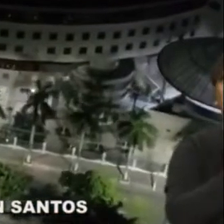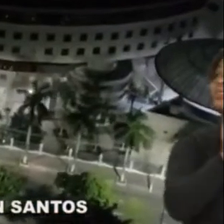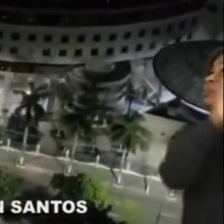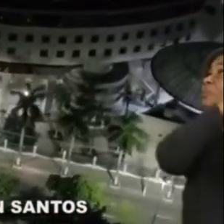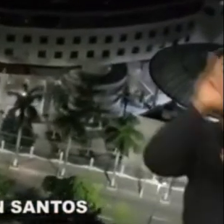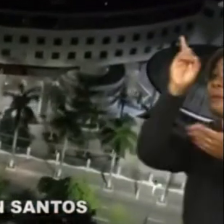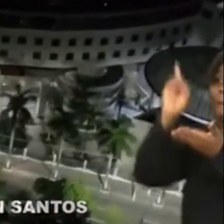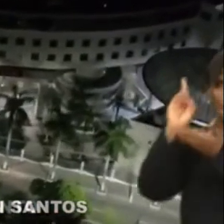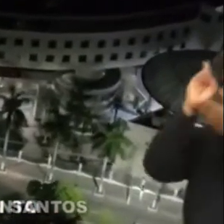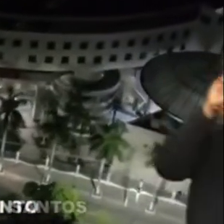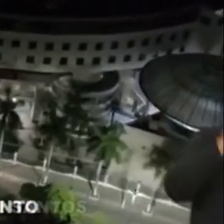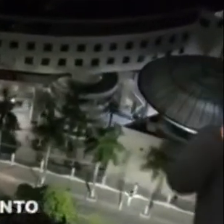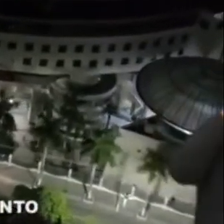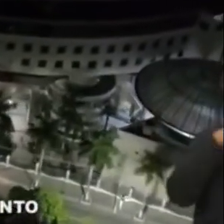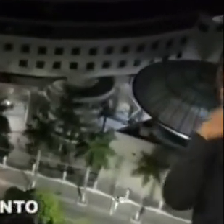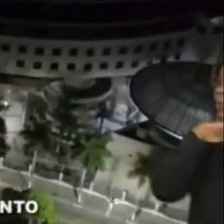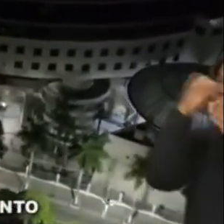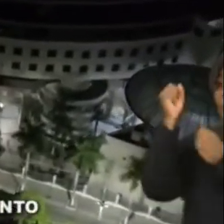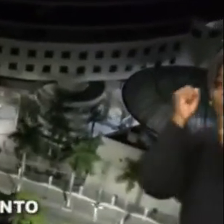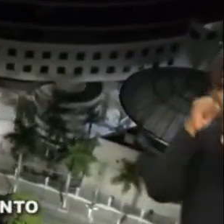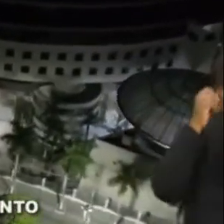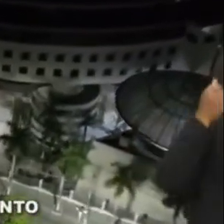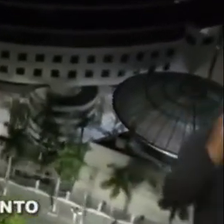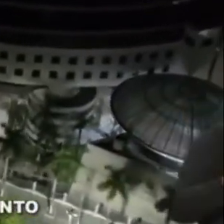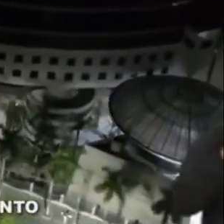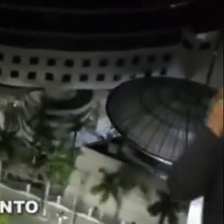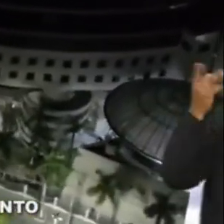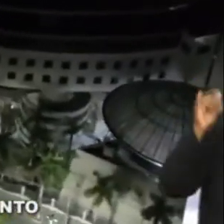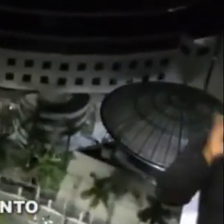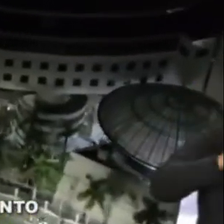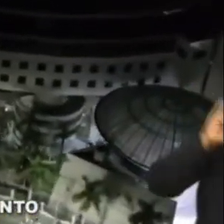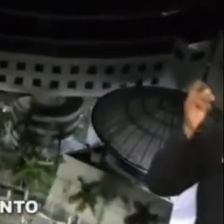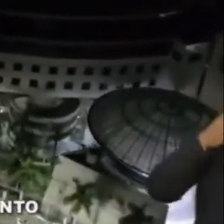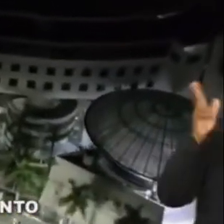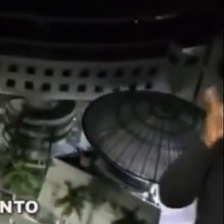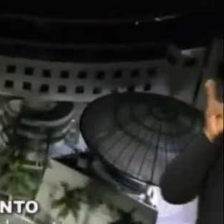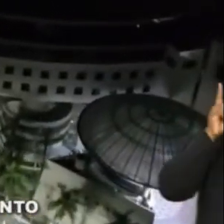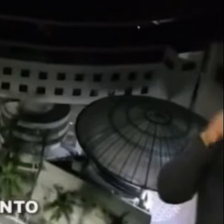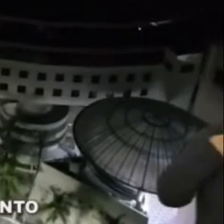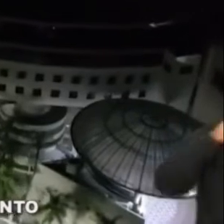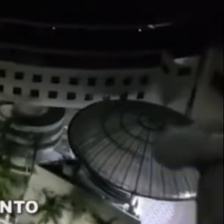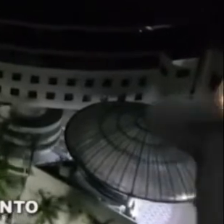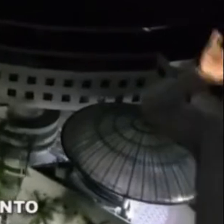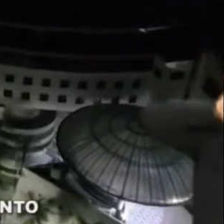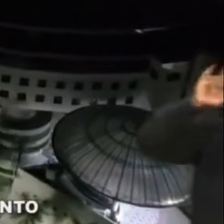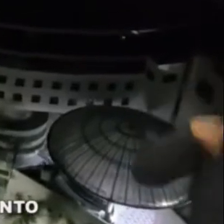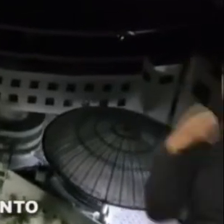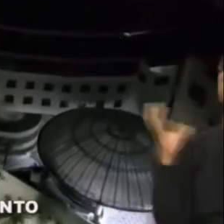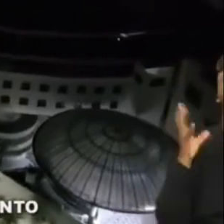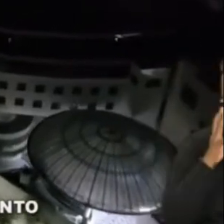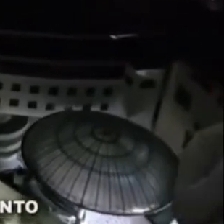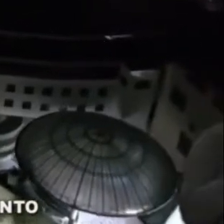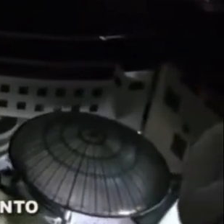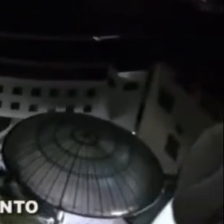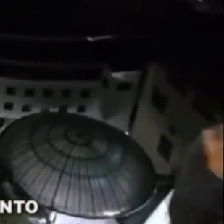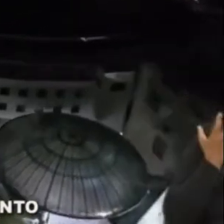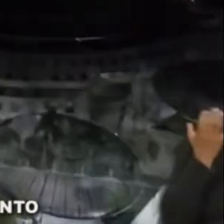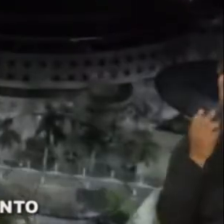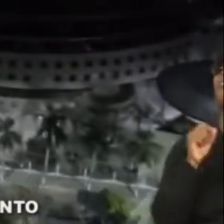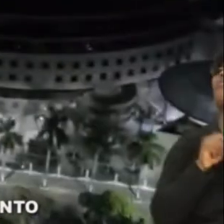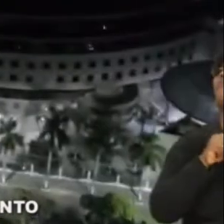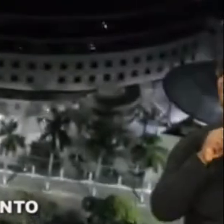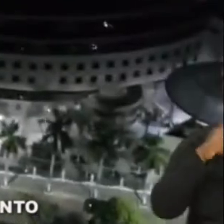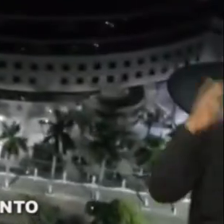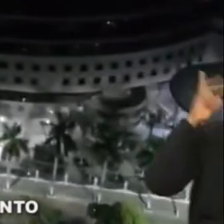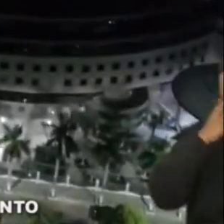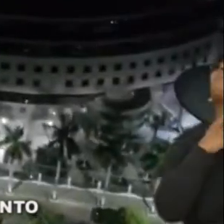do Todo-Poderoso. Diga para ele: eu te amo, eu te adoro, eu te quero. Faz o que o Senhor quer